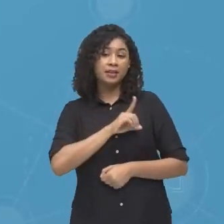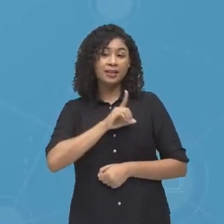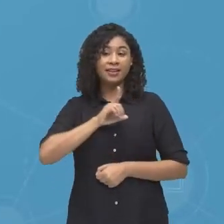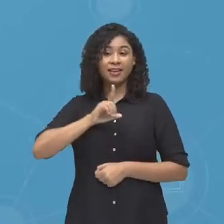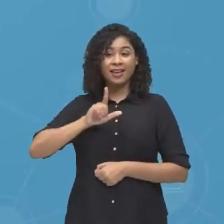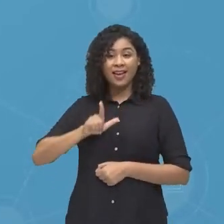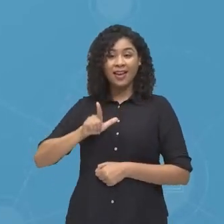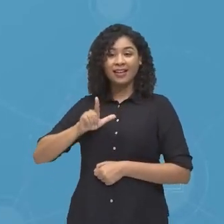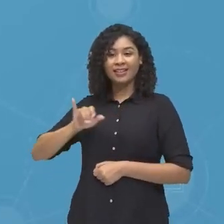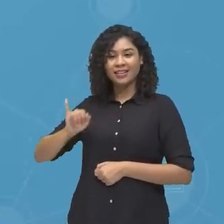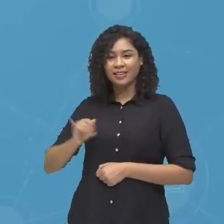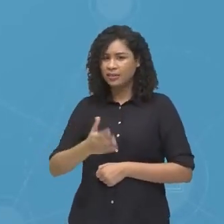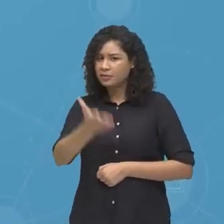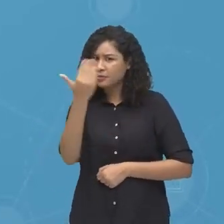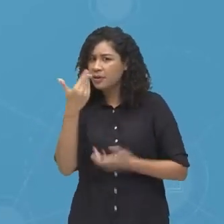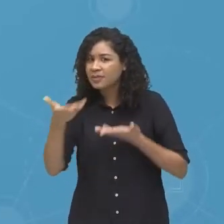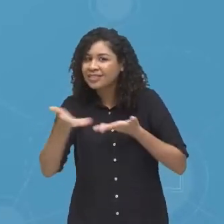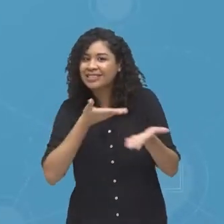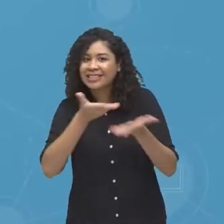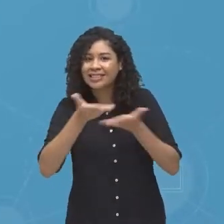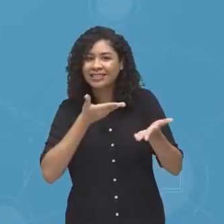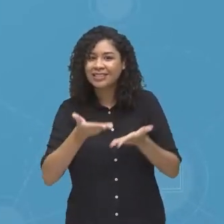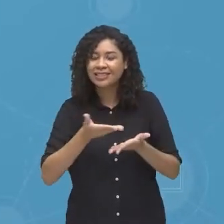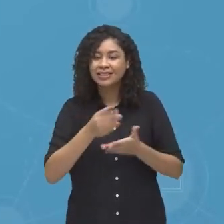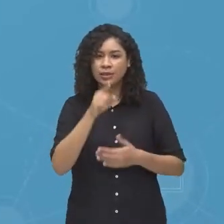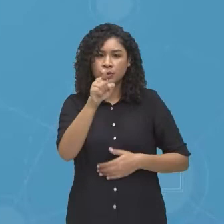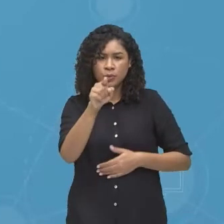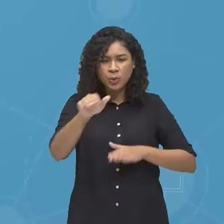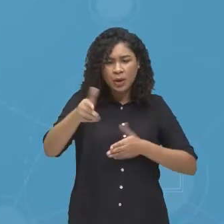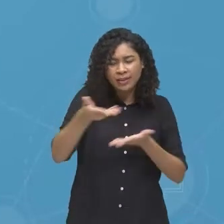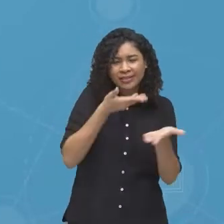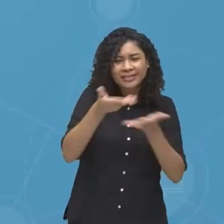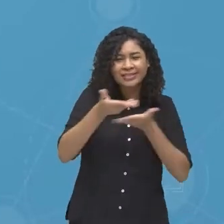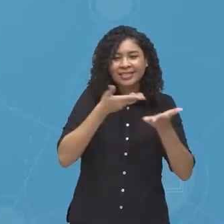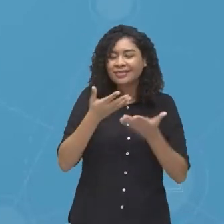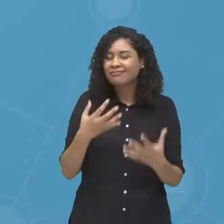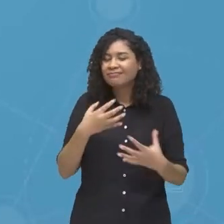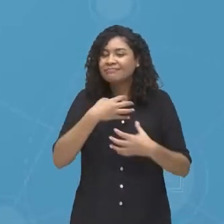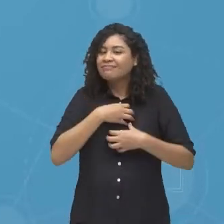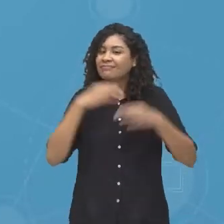interativa. Participa conosco. A tua presença é uma honra e, com